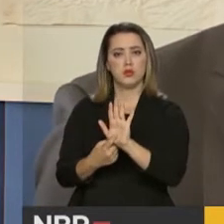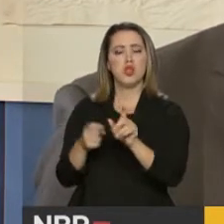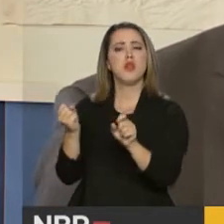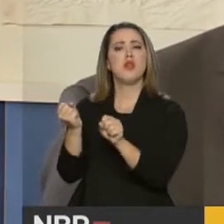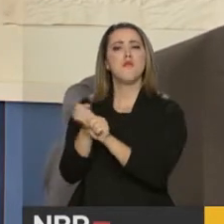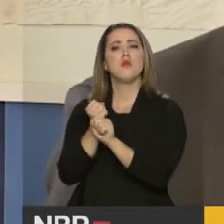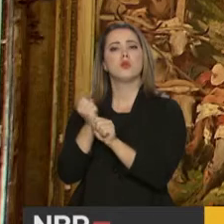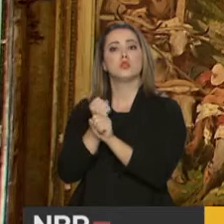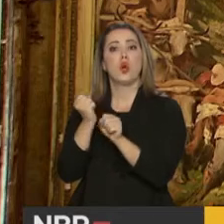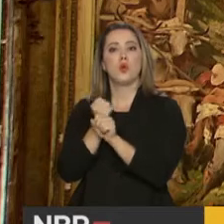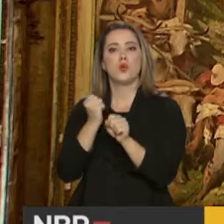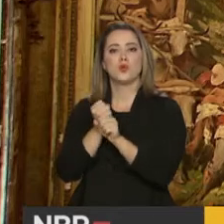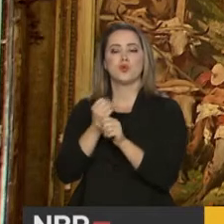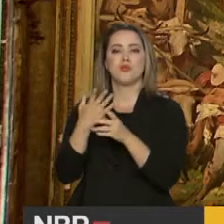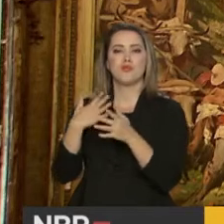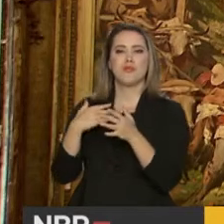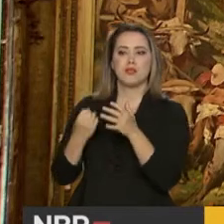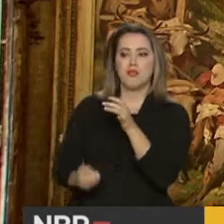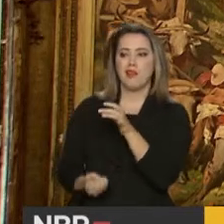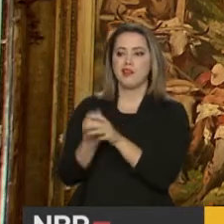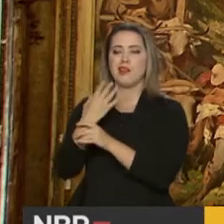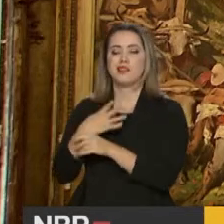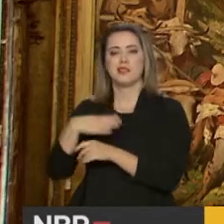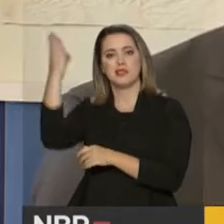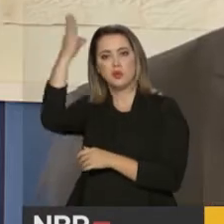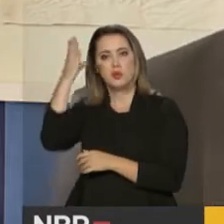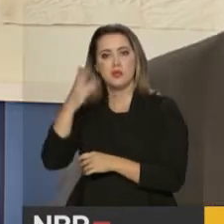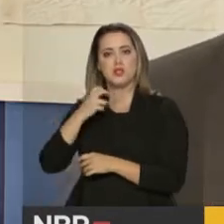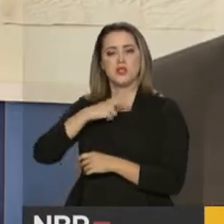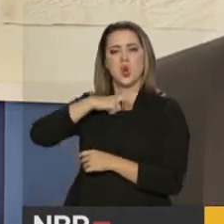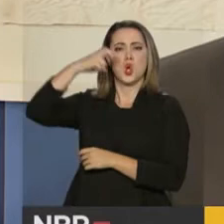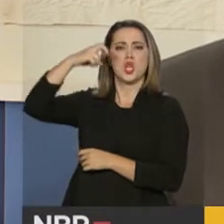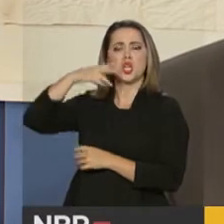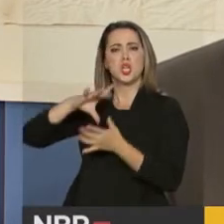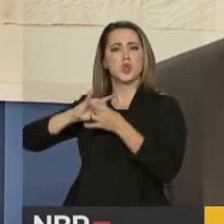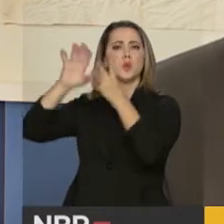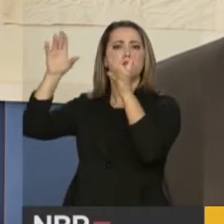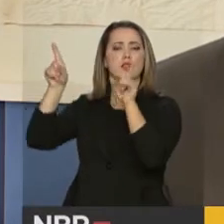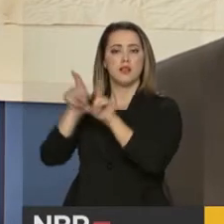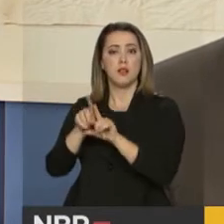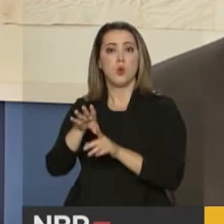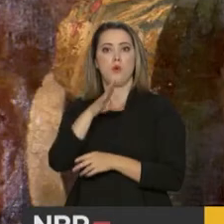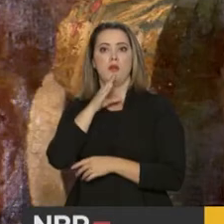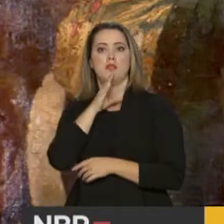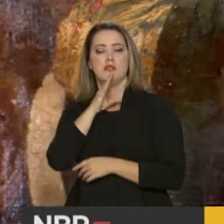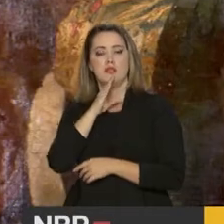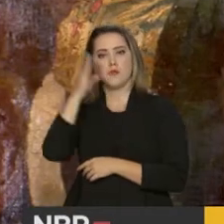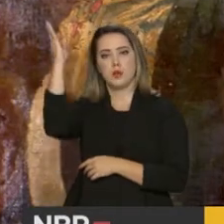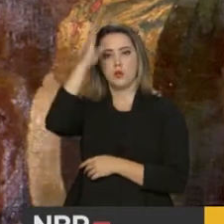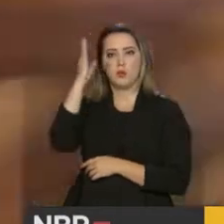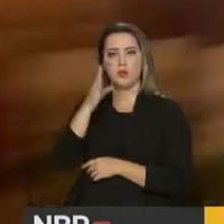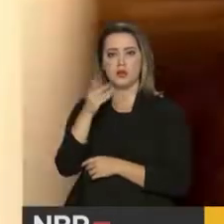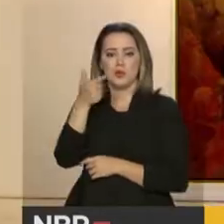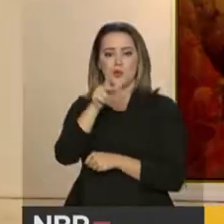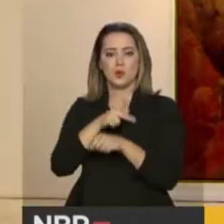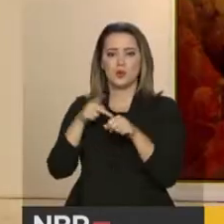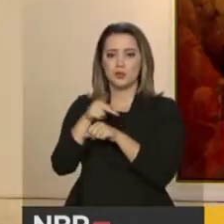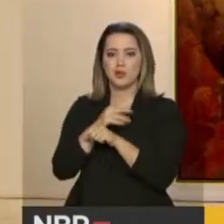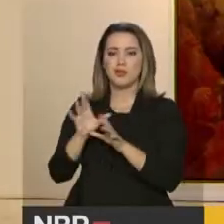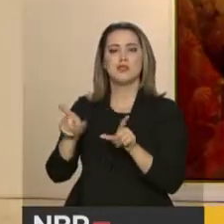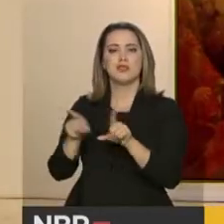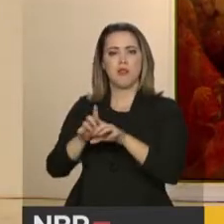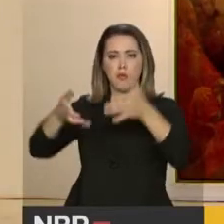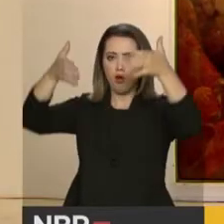do Estado brasileiro, que tem o Grito da Independência, tem o reconhecimento do Brasil pelas potências estrangeiras e tem a coroação